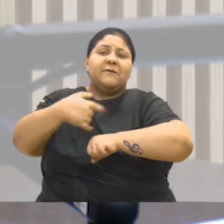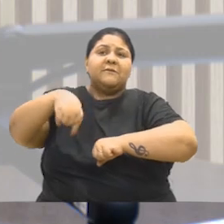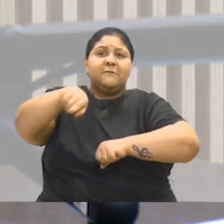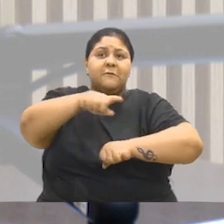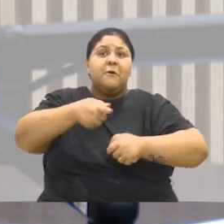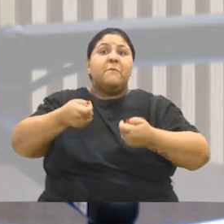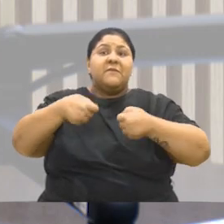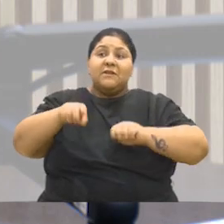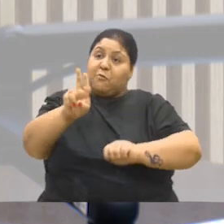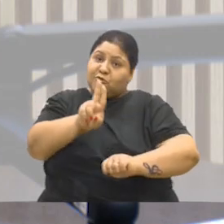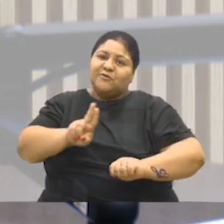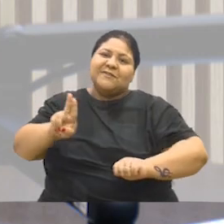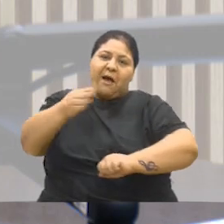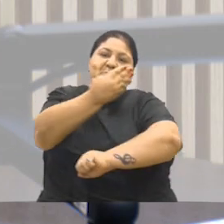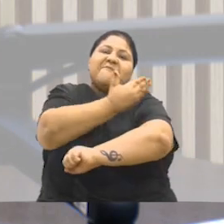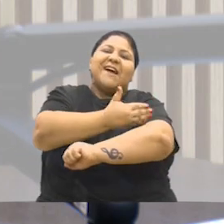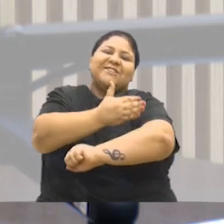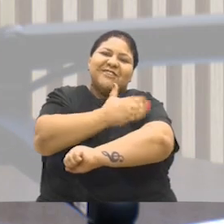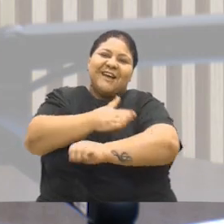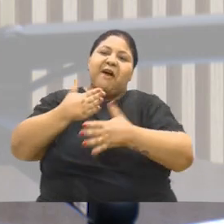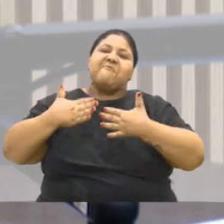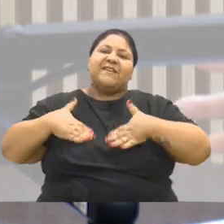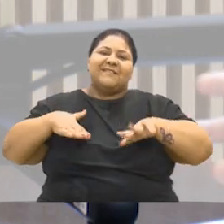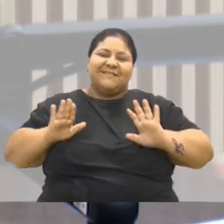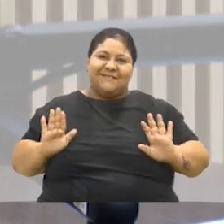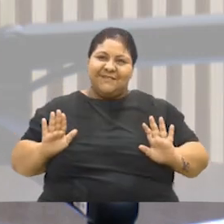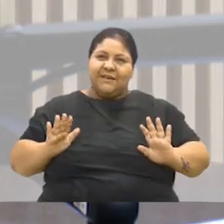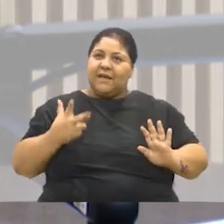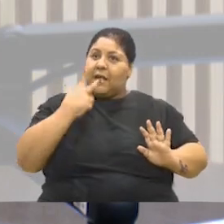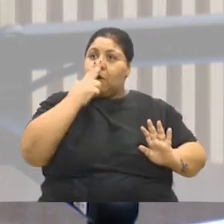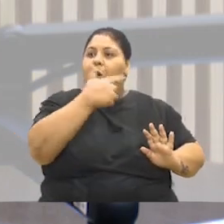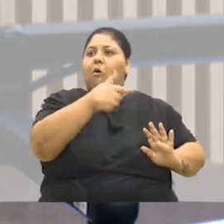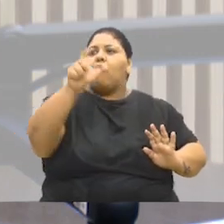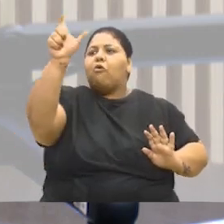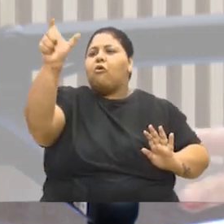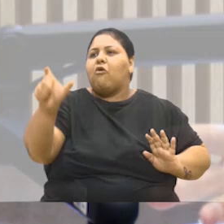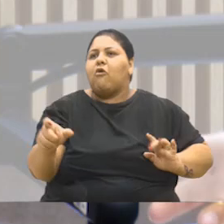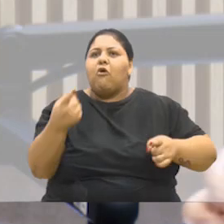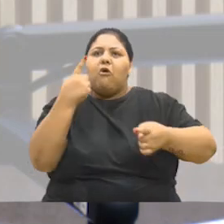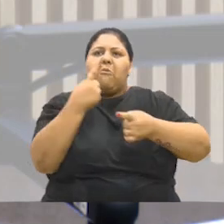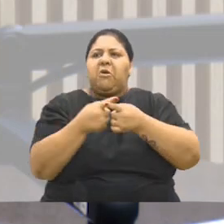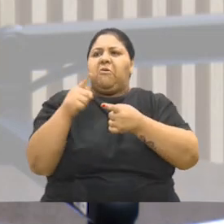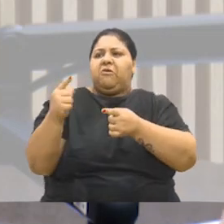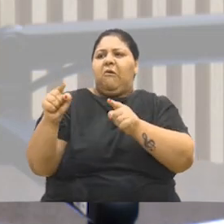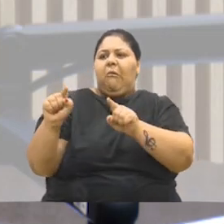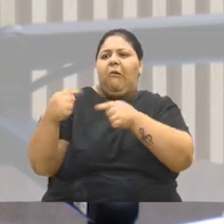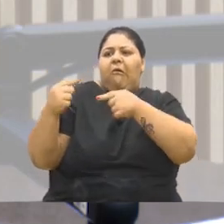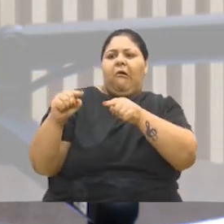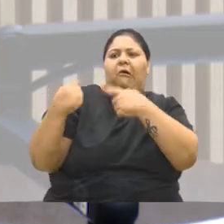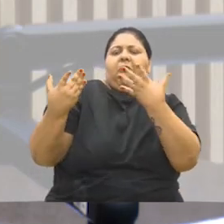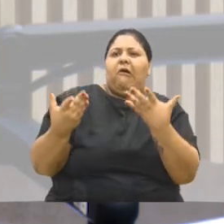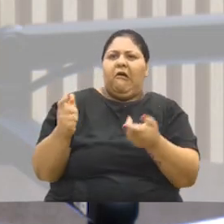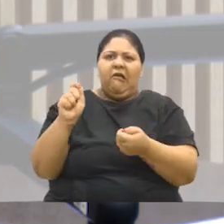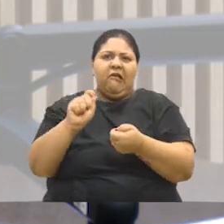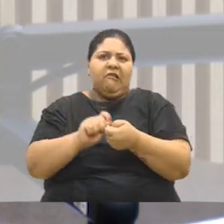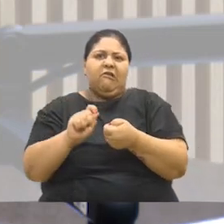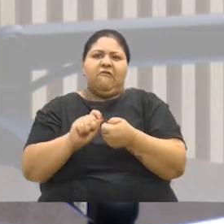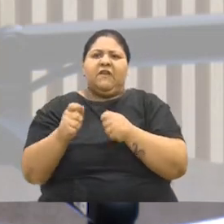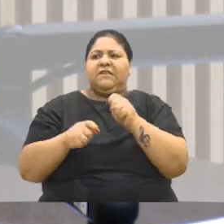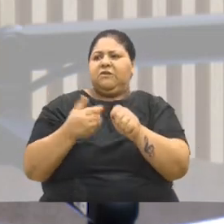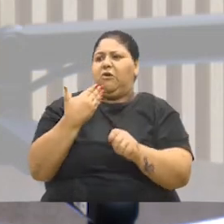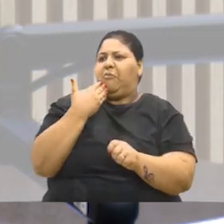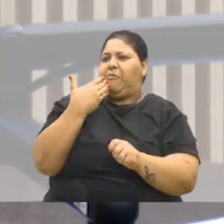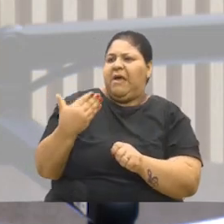né? É a mesma coisa o outro. Ai, porque o outro me provoca, porque o outro não faz como eu peço, porque isso, porque aquilo. O que tu